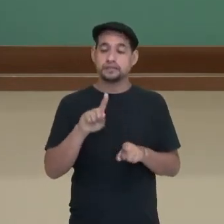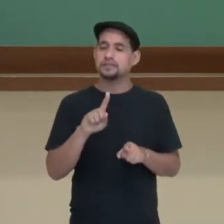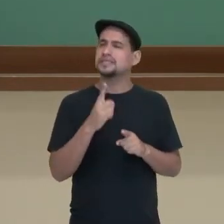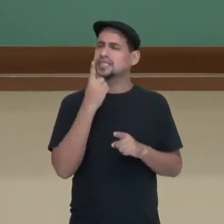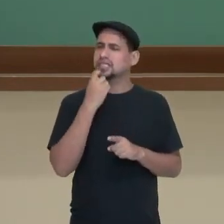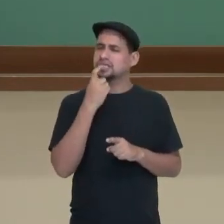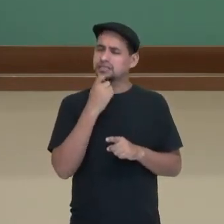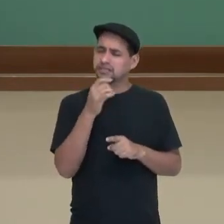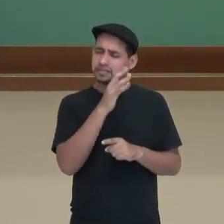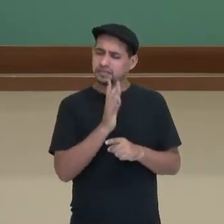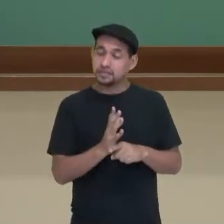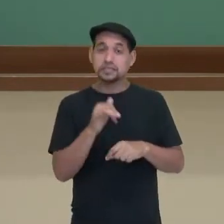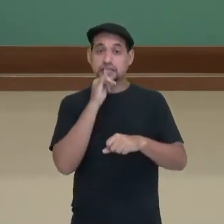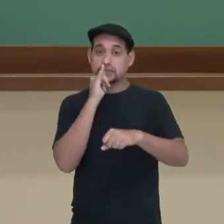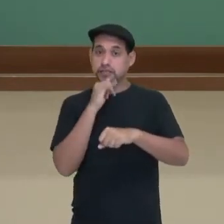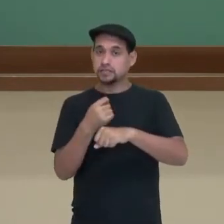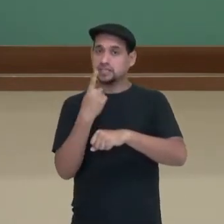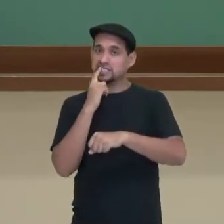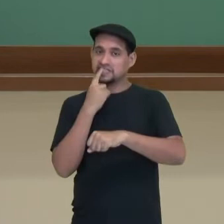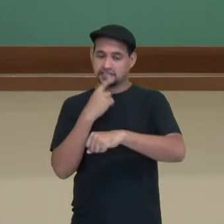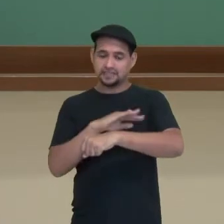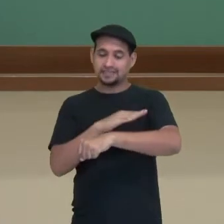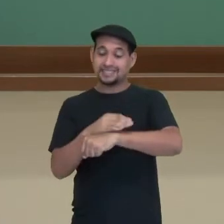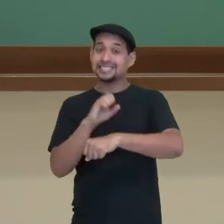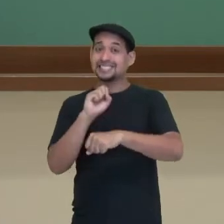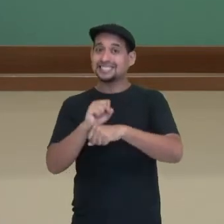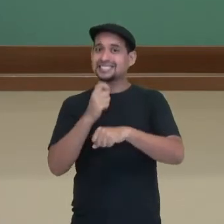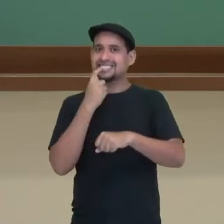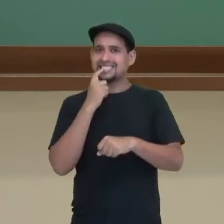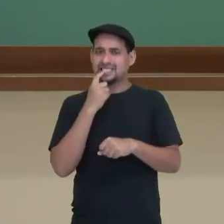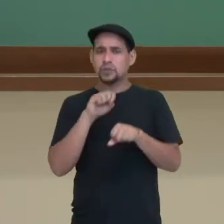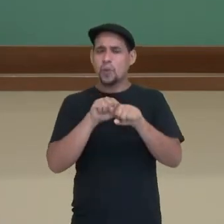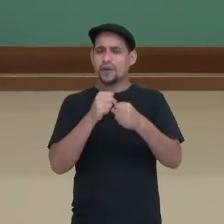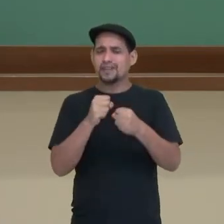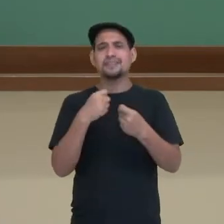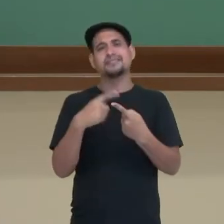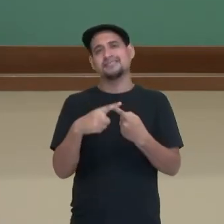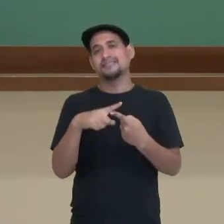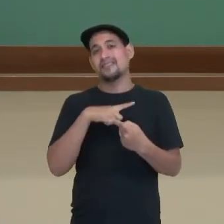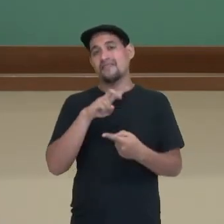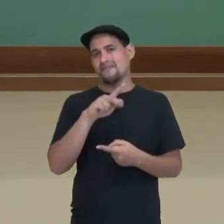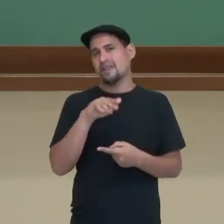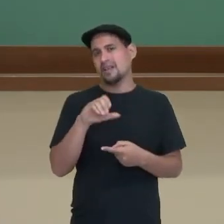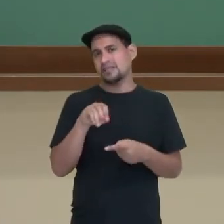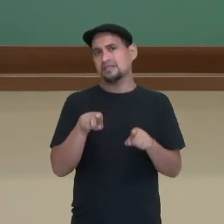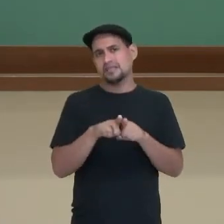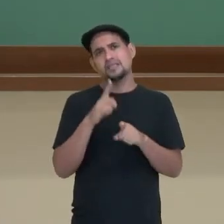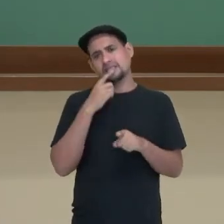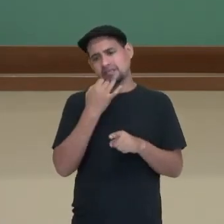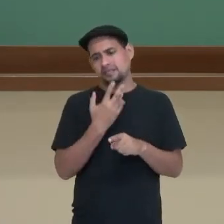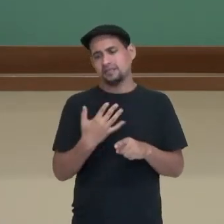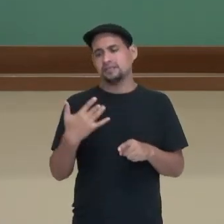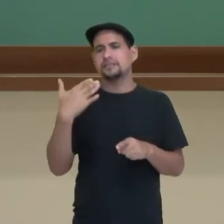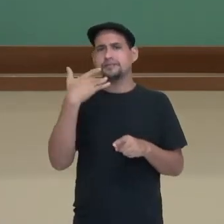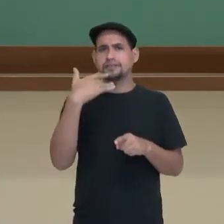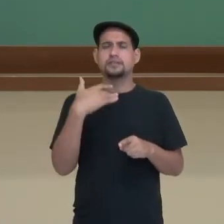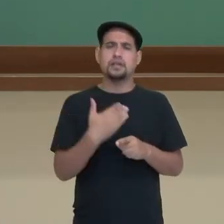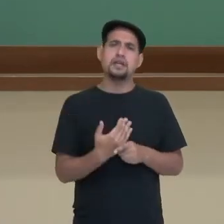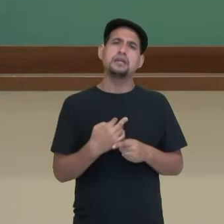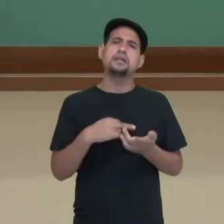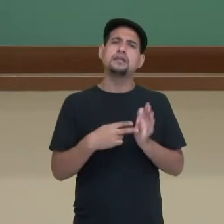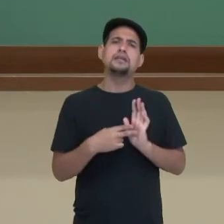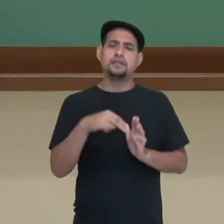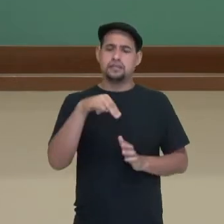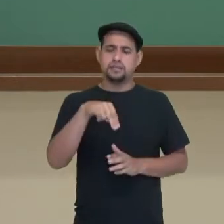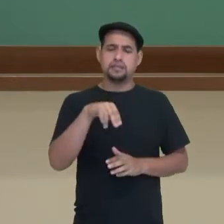sanguíneos entre os ossos. Então, o osso, quando ele quebra, sangra, porque tem os vasos sanguíneos. E ele tem inervações nesses